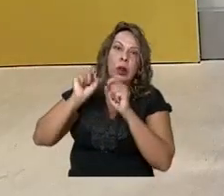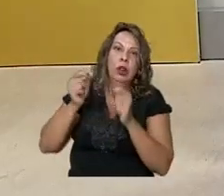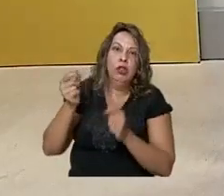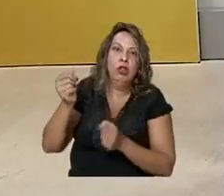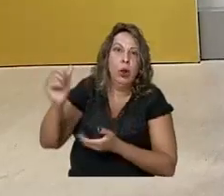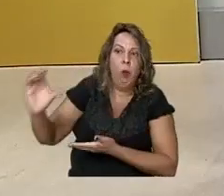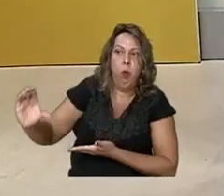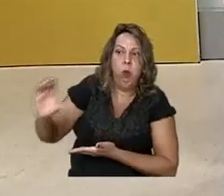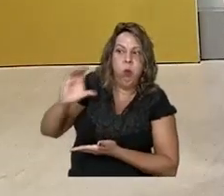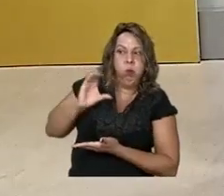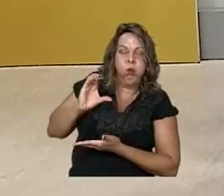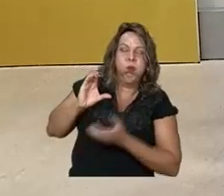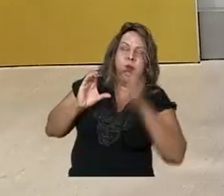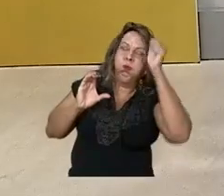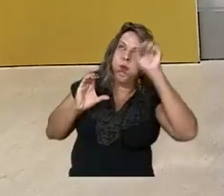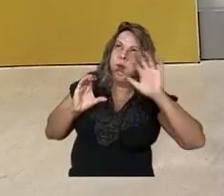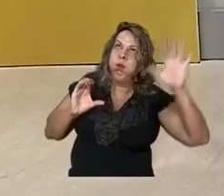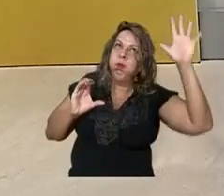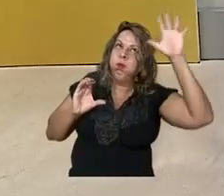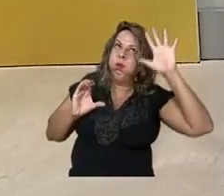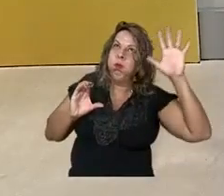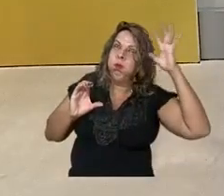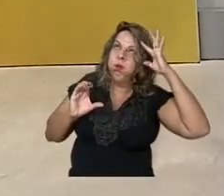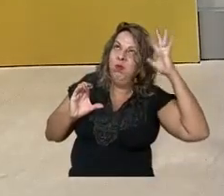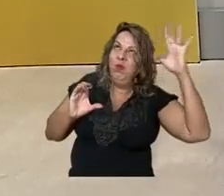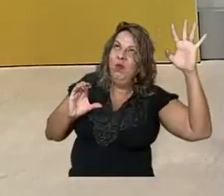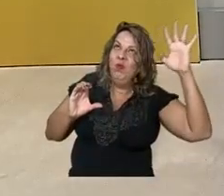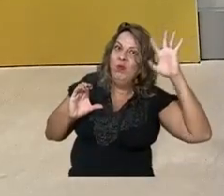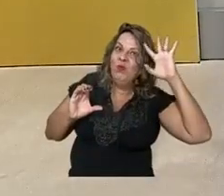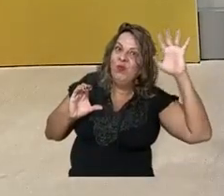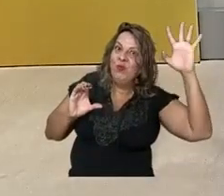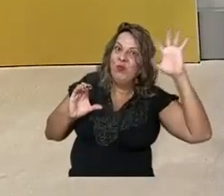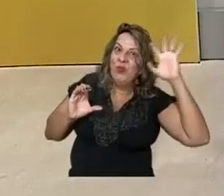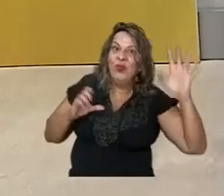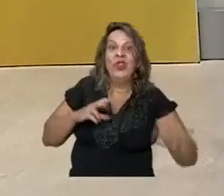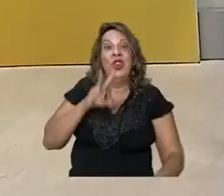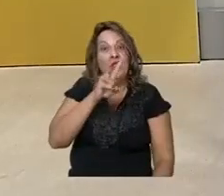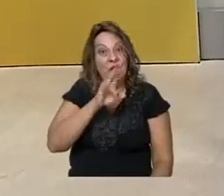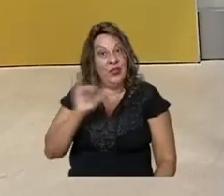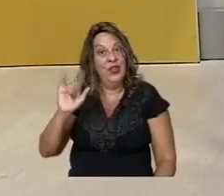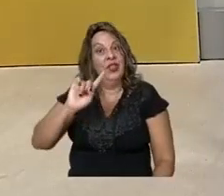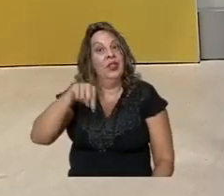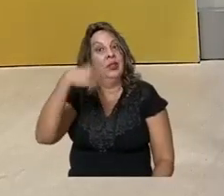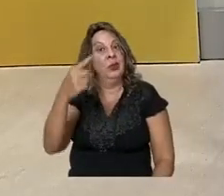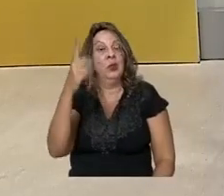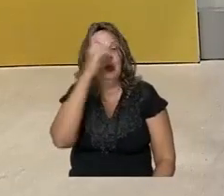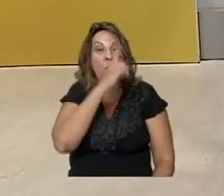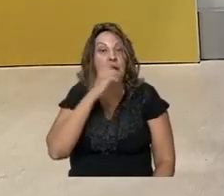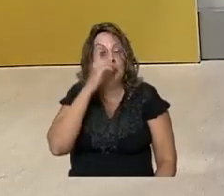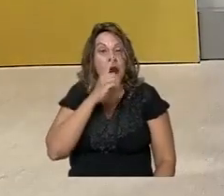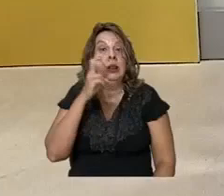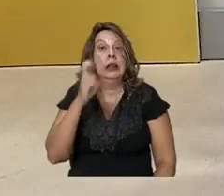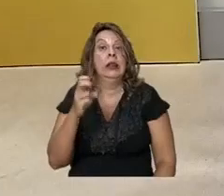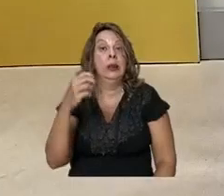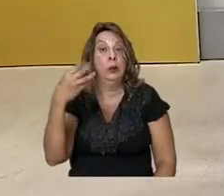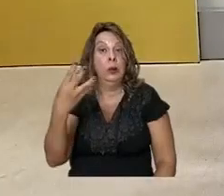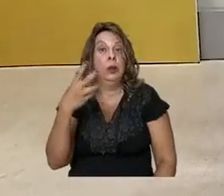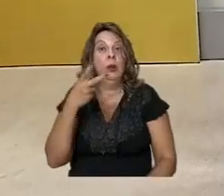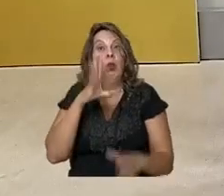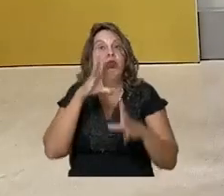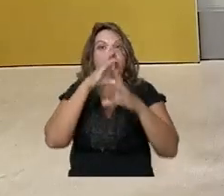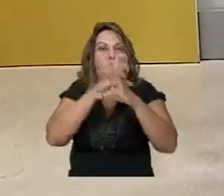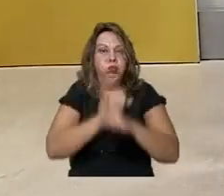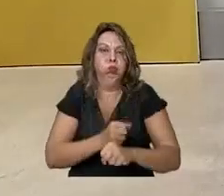Pois é, é mais um Domingão Caju Cap que terá 54 premiações para você concorrer. Vamos mandar esse recado